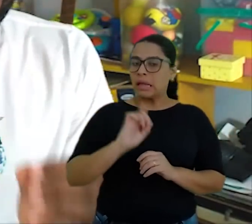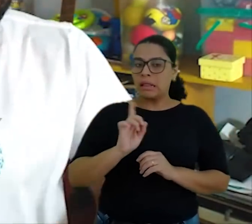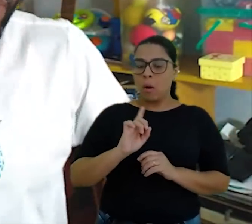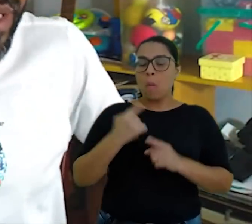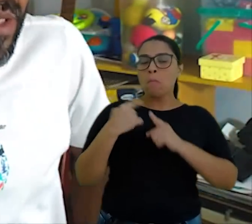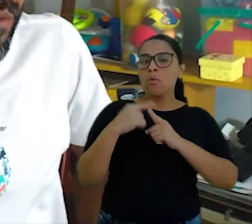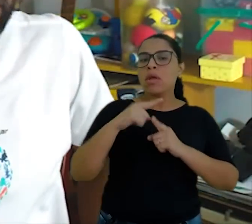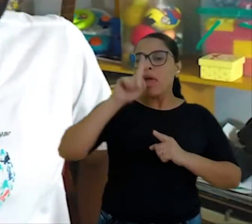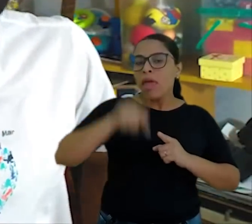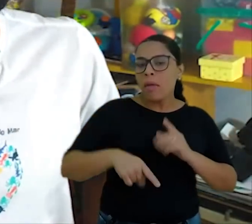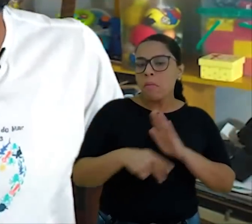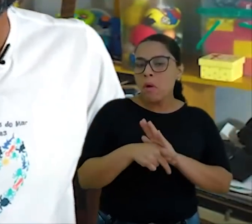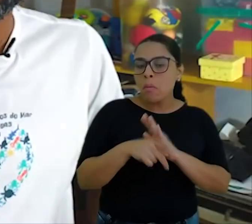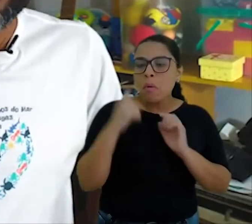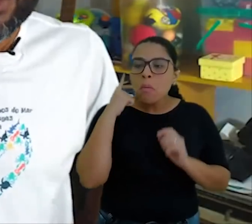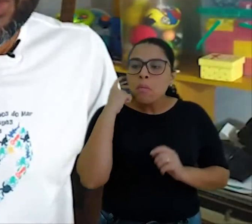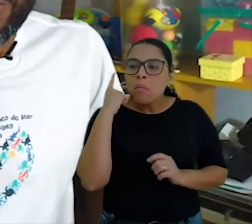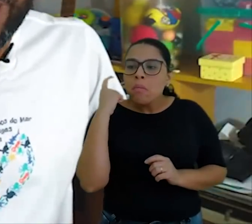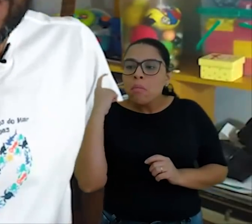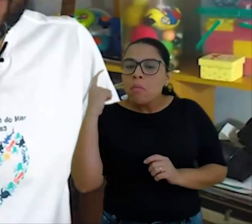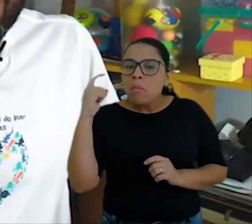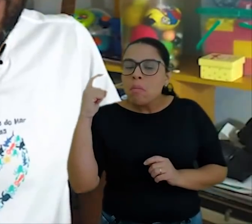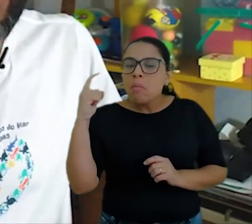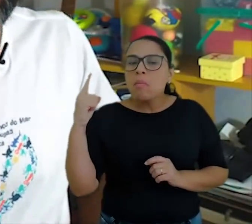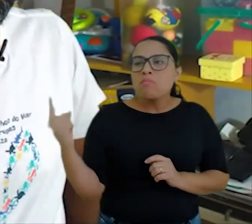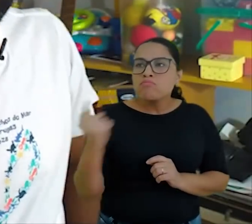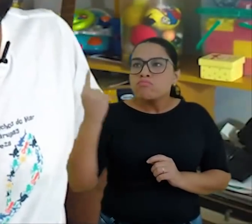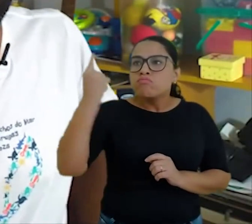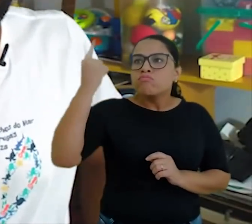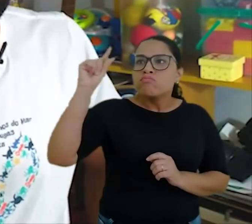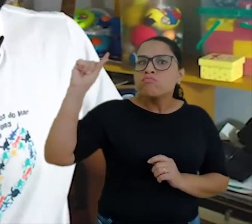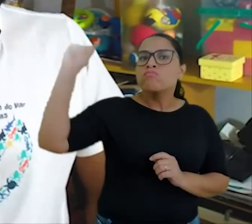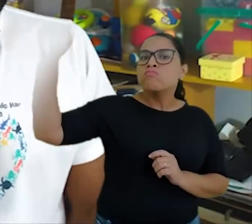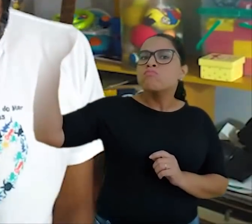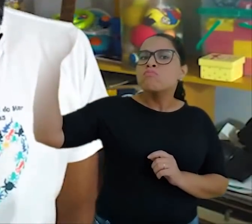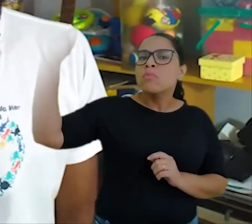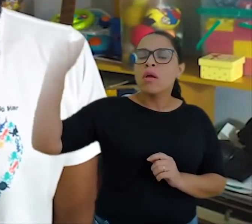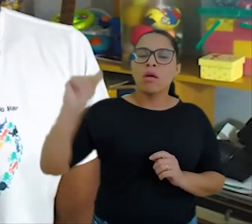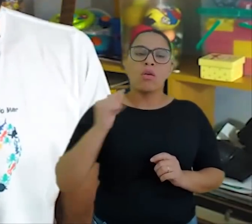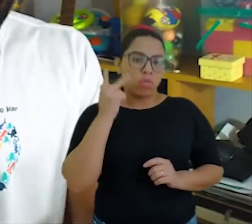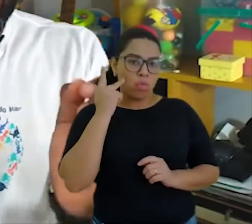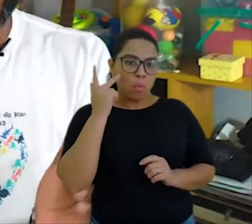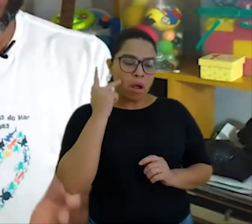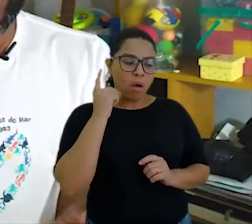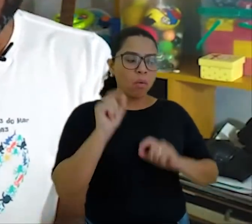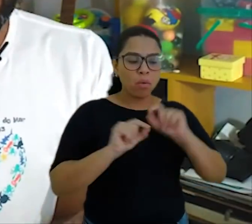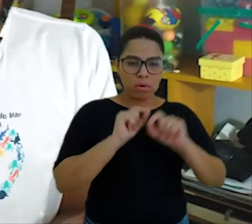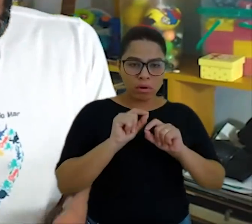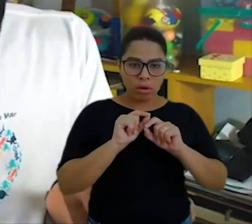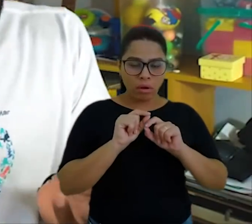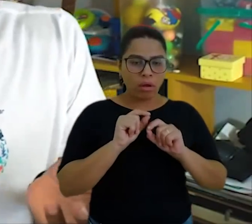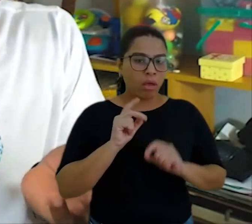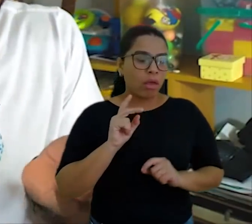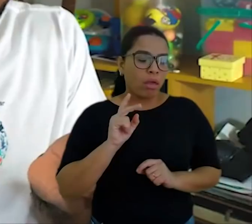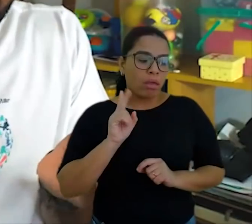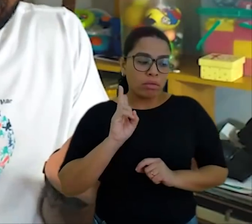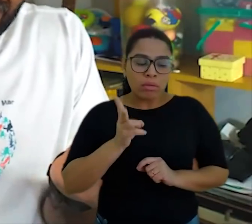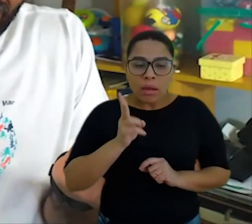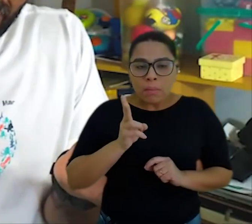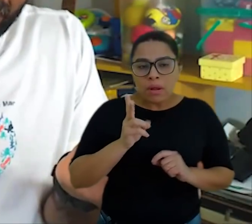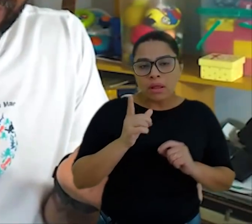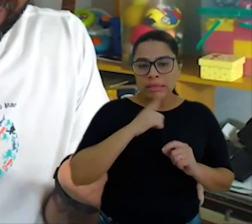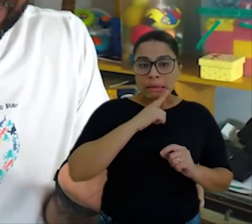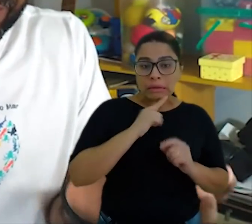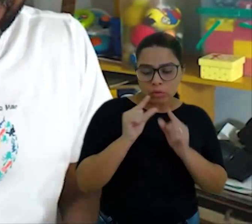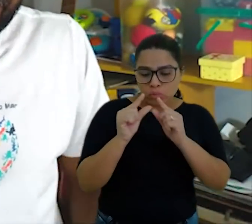som mais fininho, é um som mais agudo. Geralmente ela é tocada com auxílio de